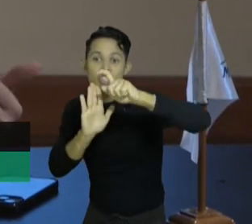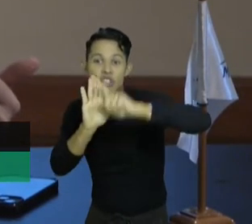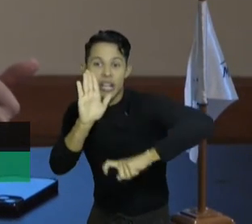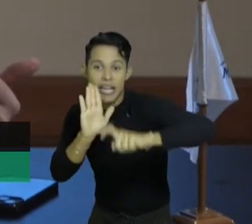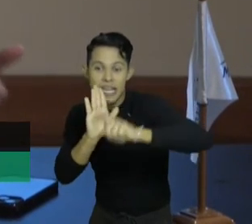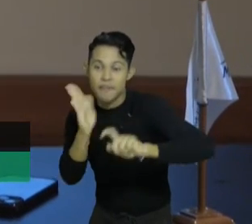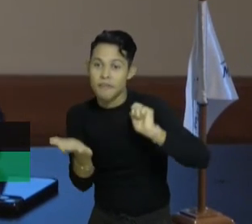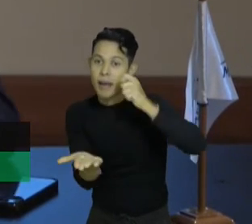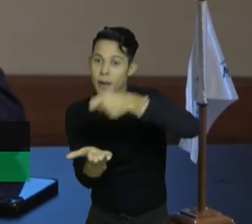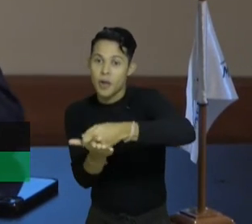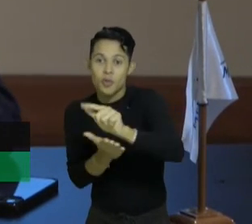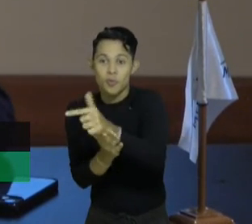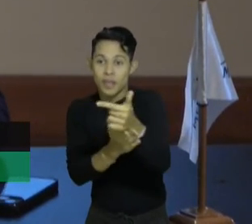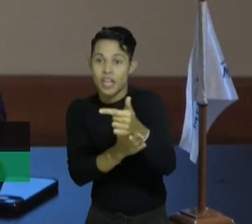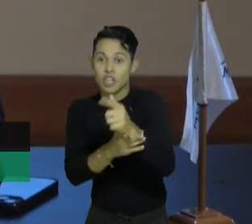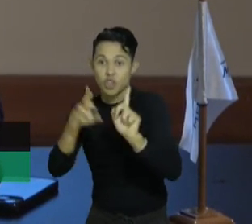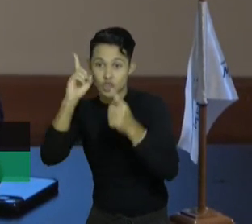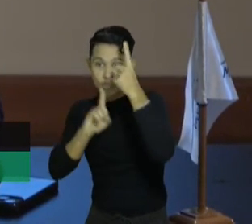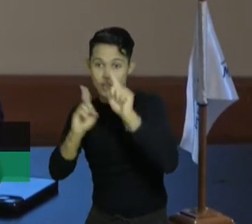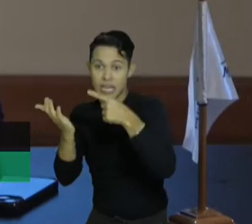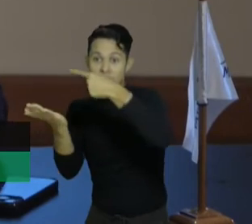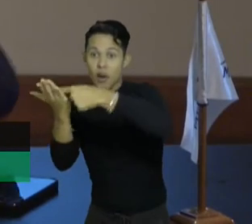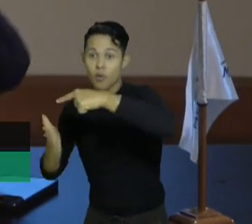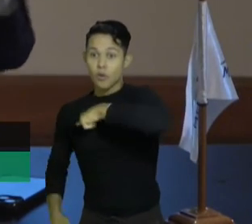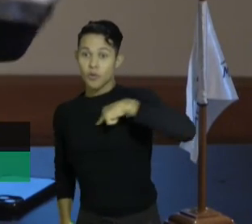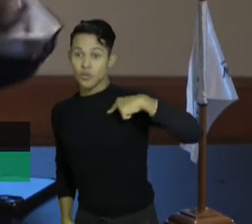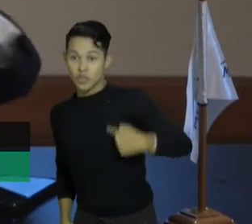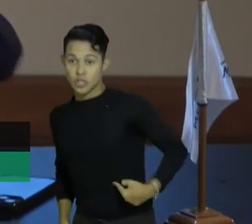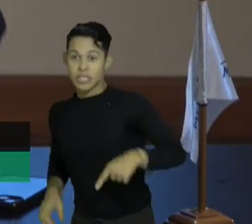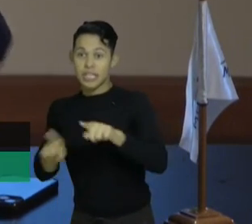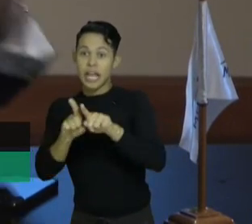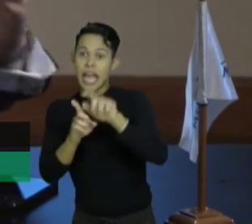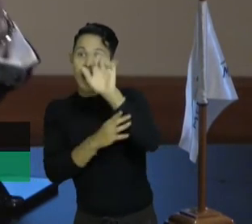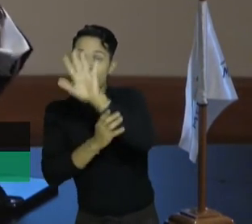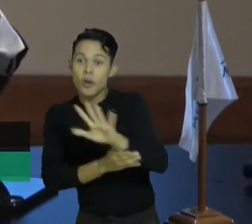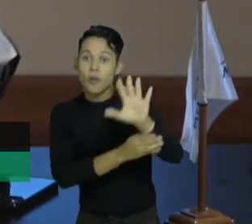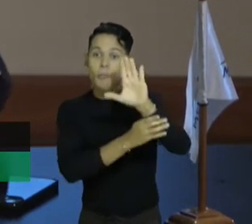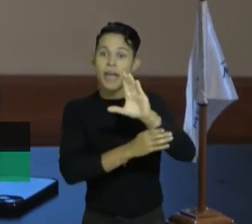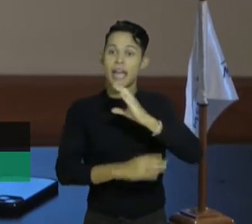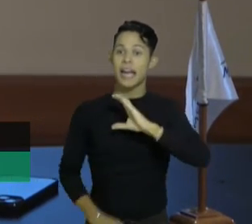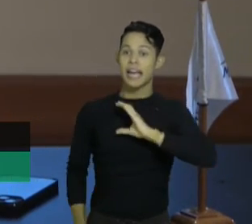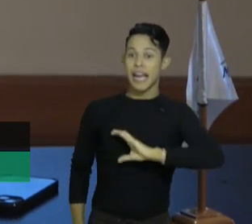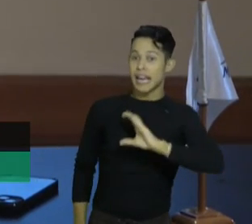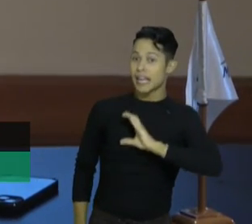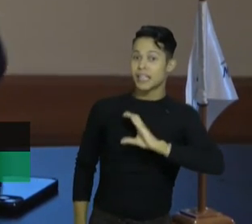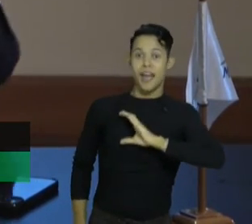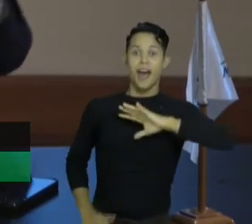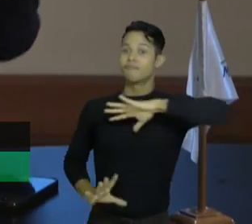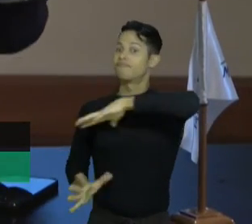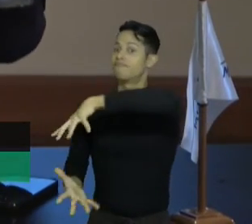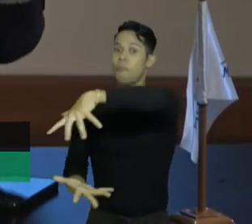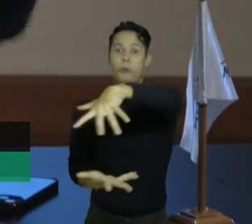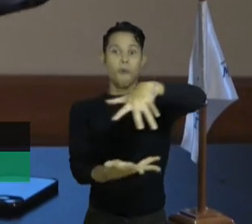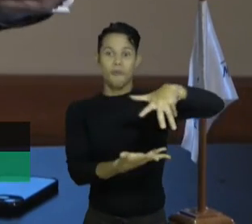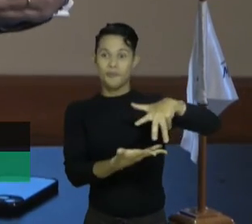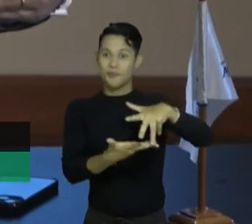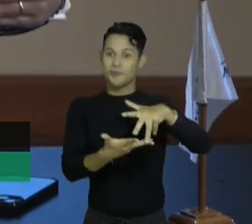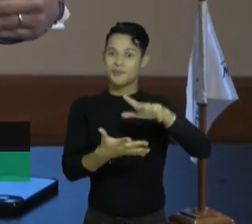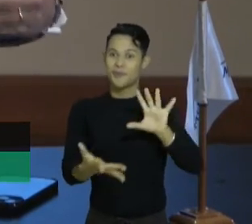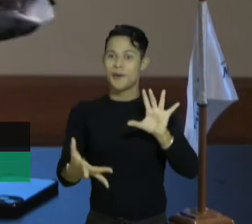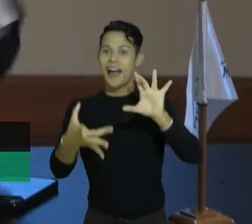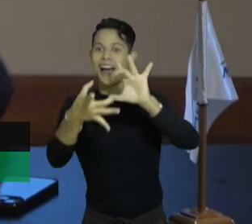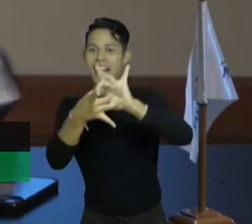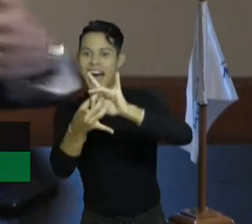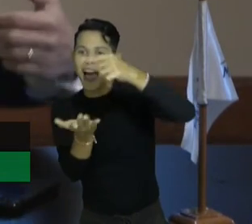tem acord de livre comércio com a China o Chile tem acord de livre comércio com a união europeia Canadá enfim o mundo inteiro então quanto mais acordos o